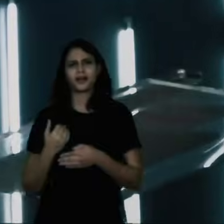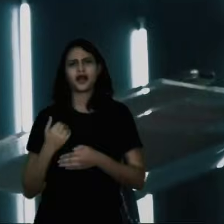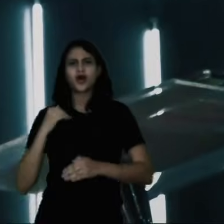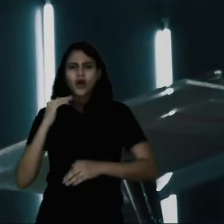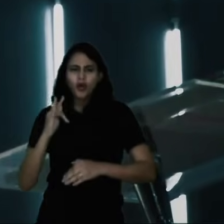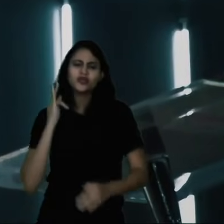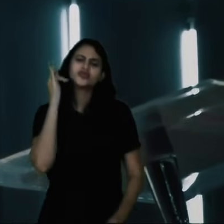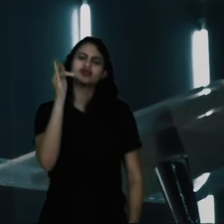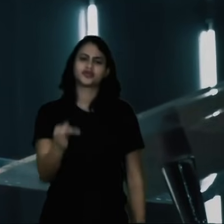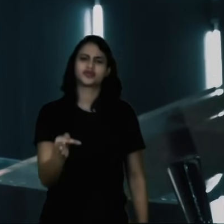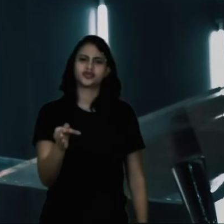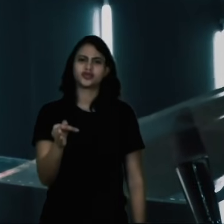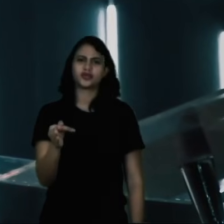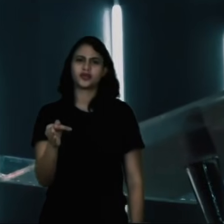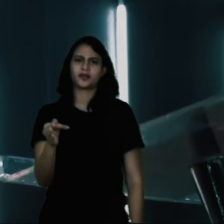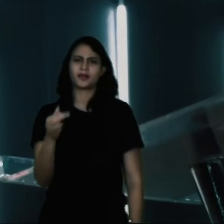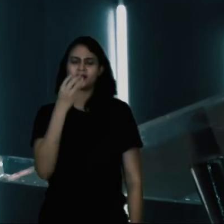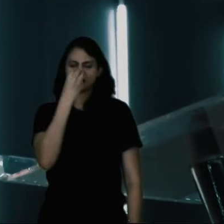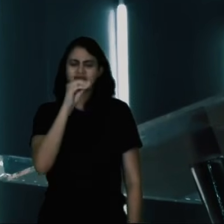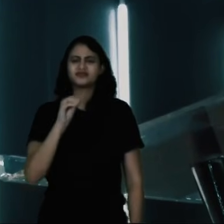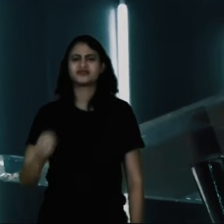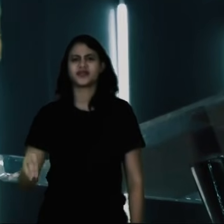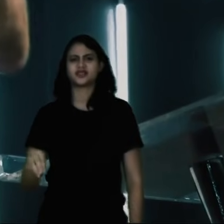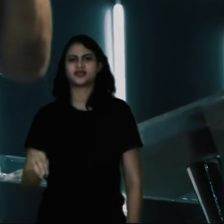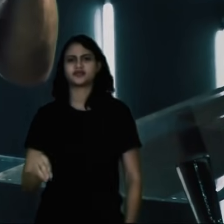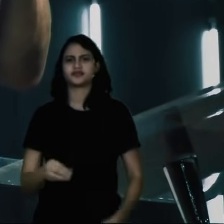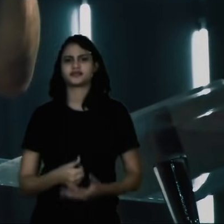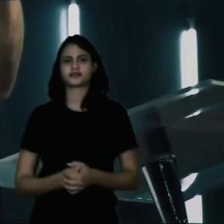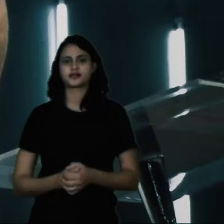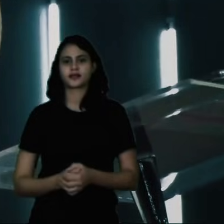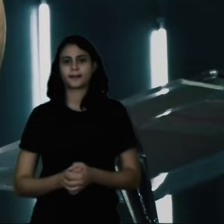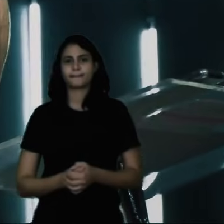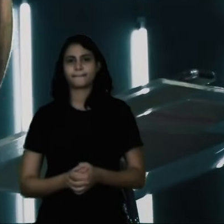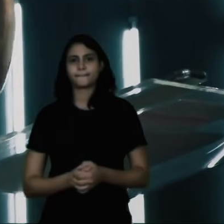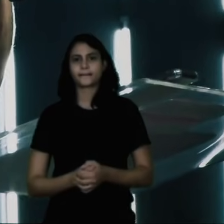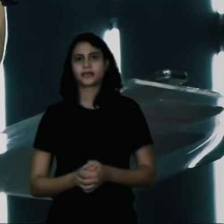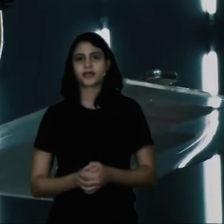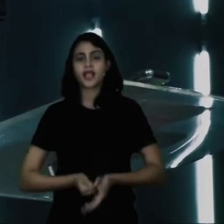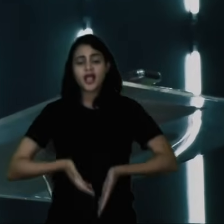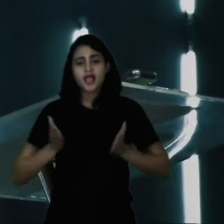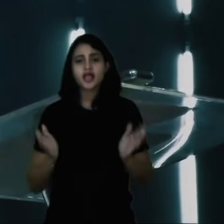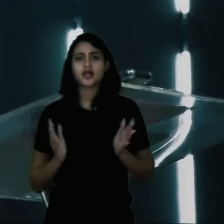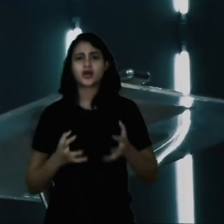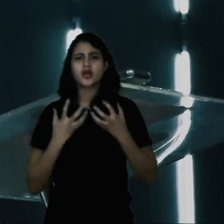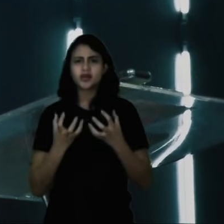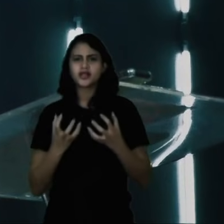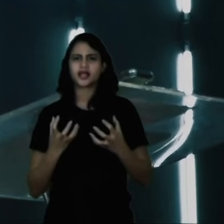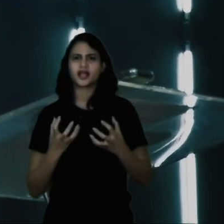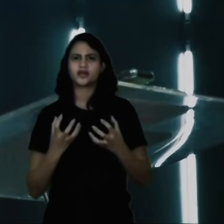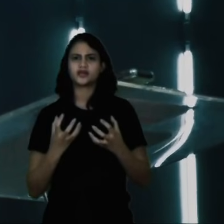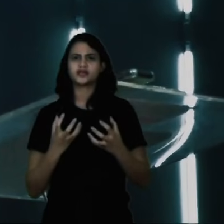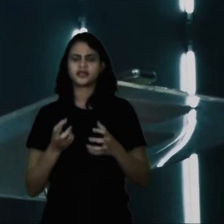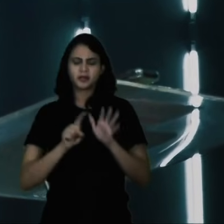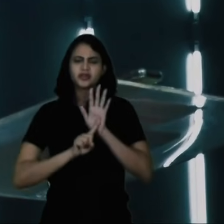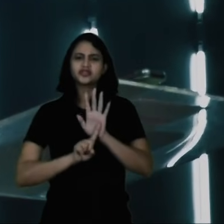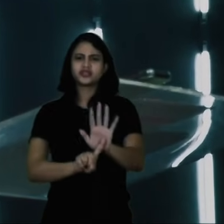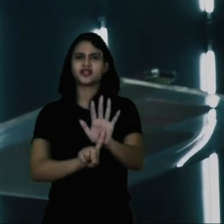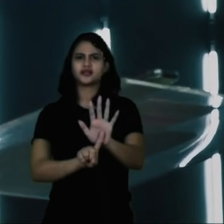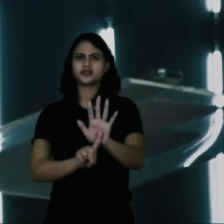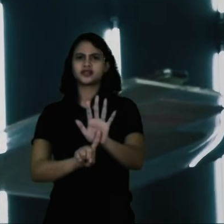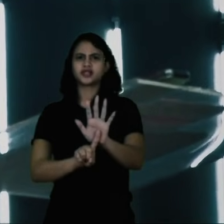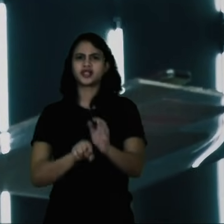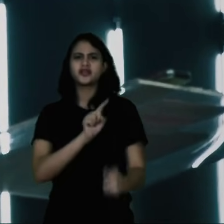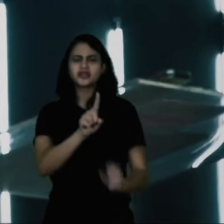passar por algum tipo de rejeição. Por isso que eu quero já arrancar da sua alma o pensamento de que você é o